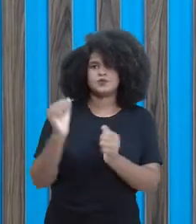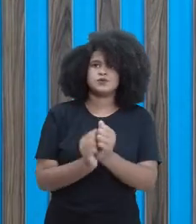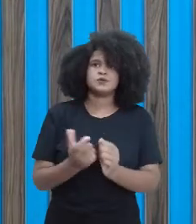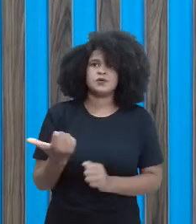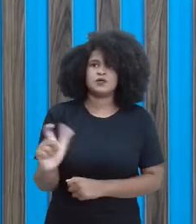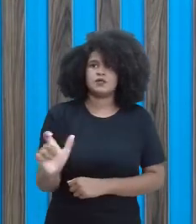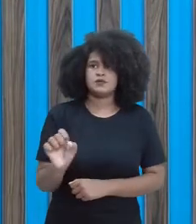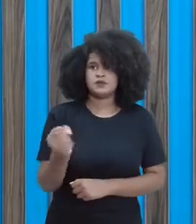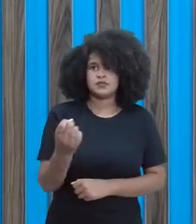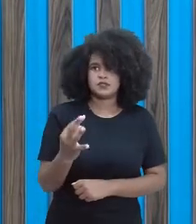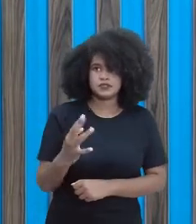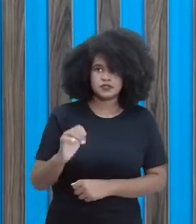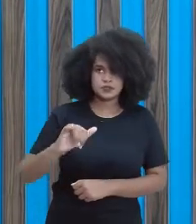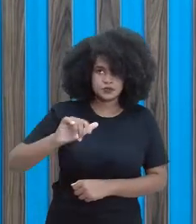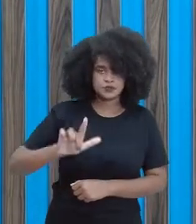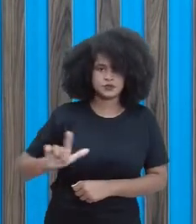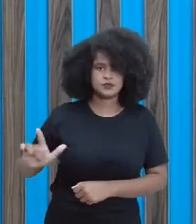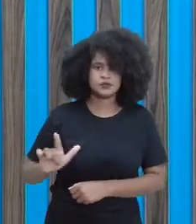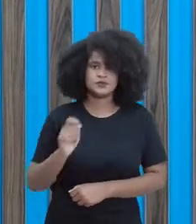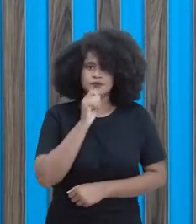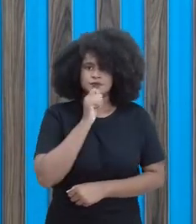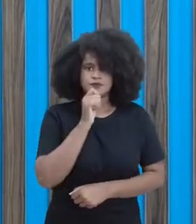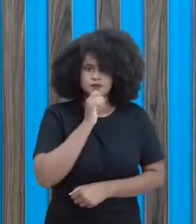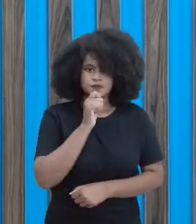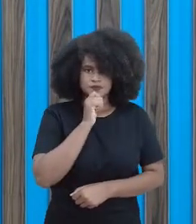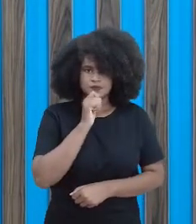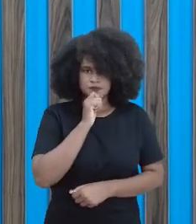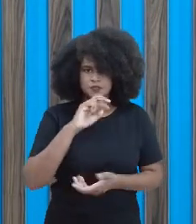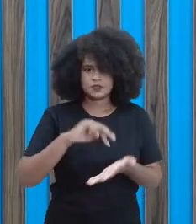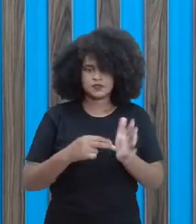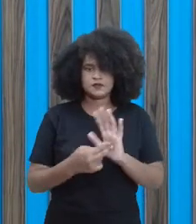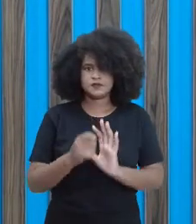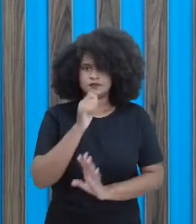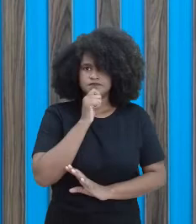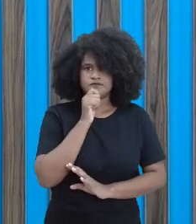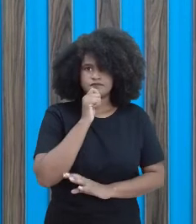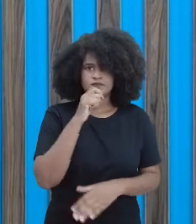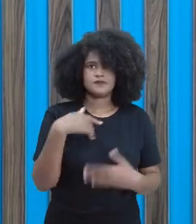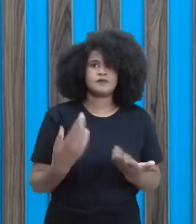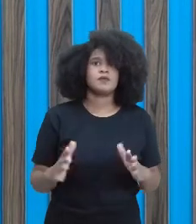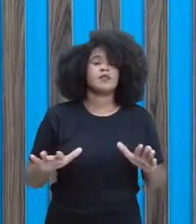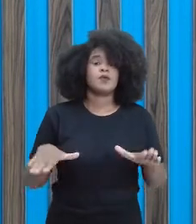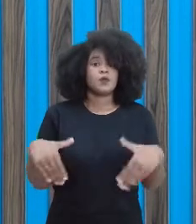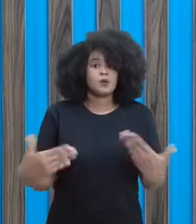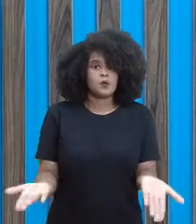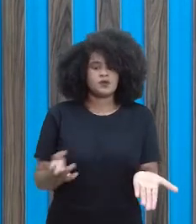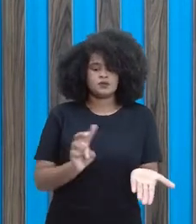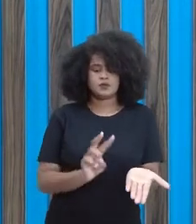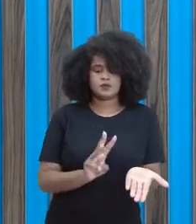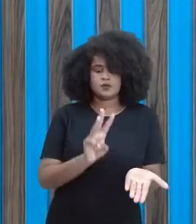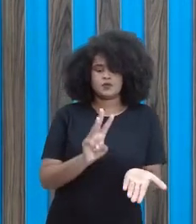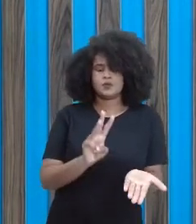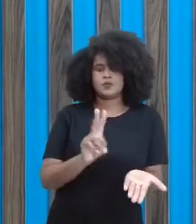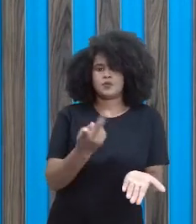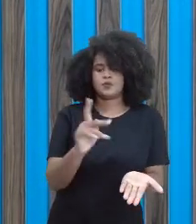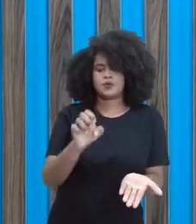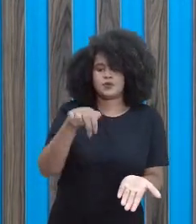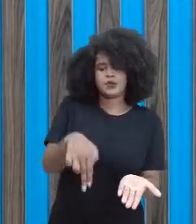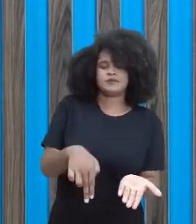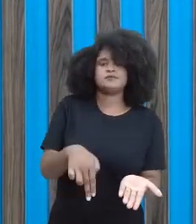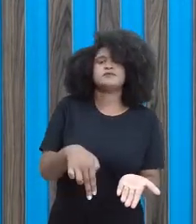palavra still aqui, o ainda, tá? Quando, como já falei a vocês, ó, when, e aqui temos o passado